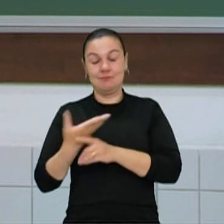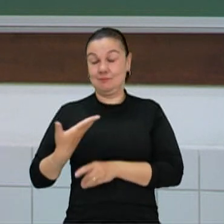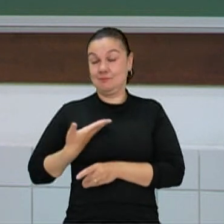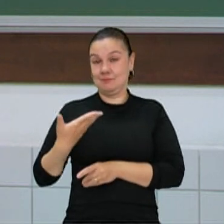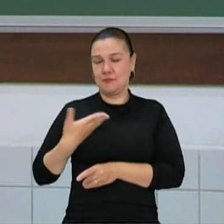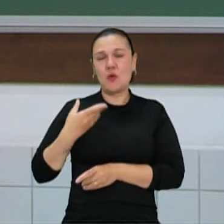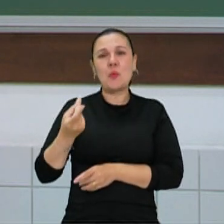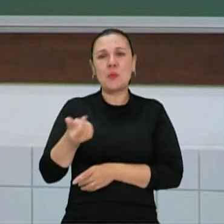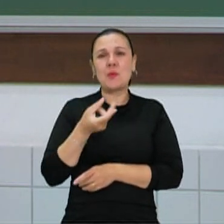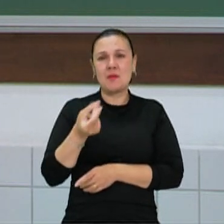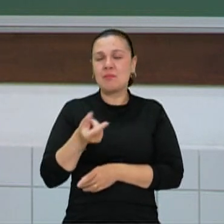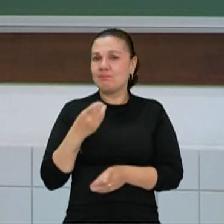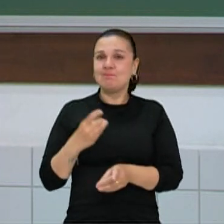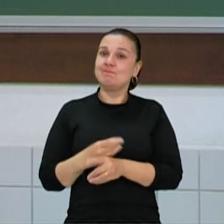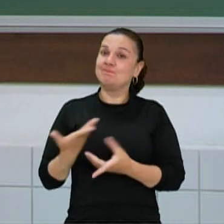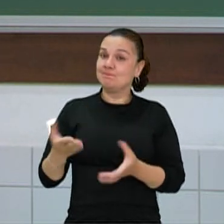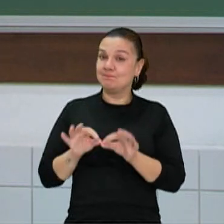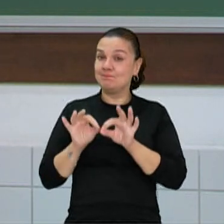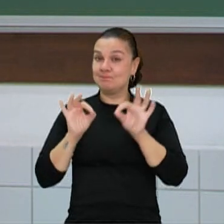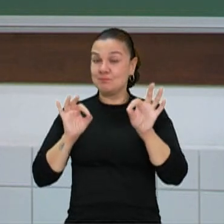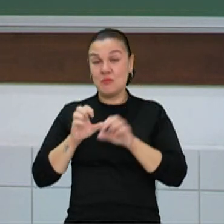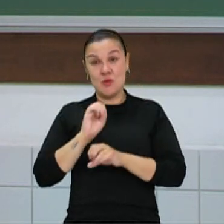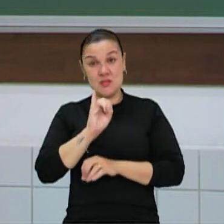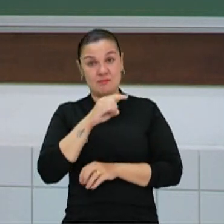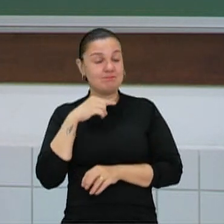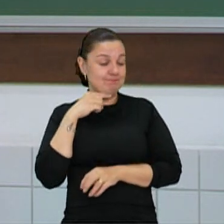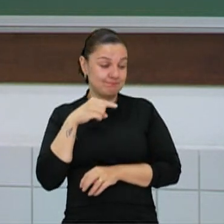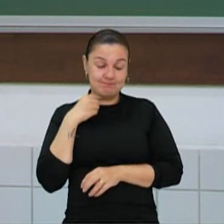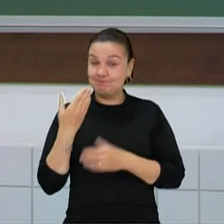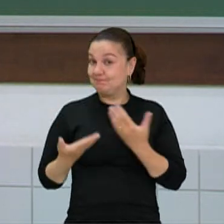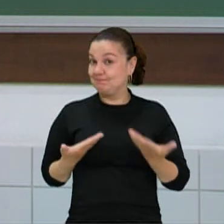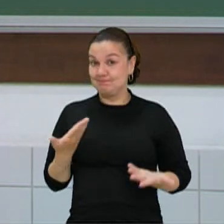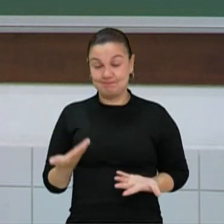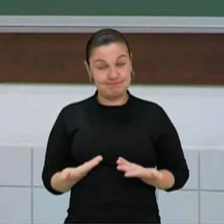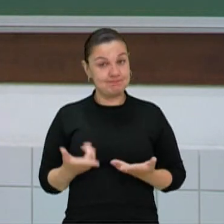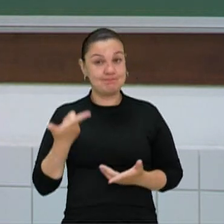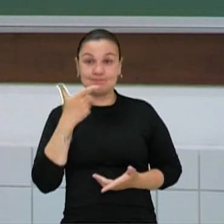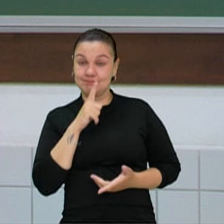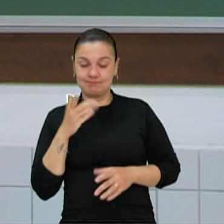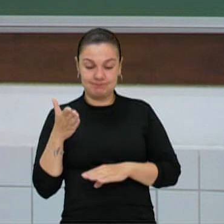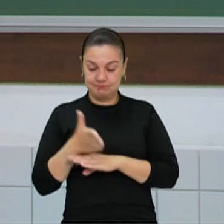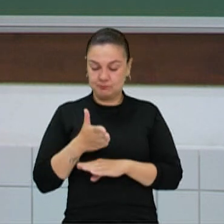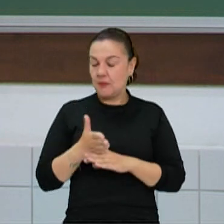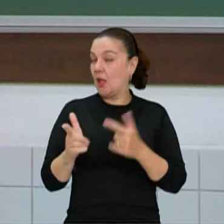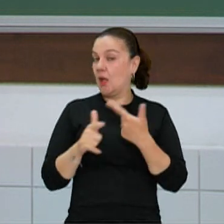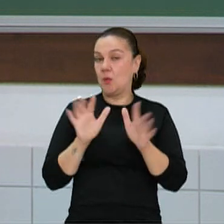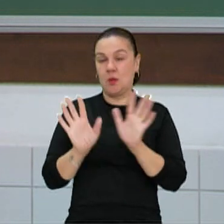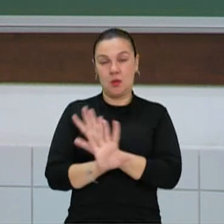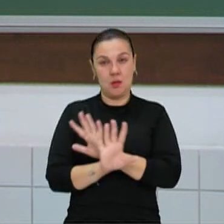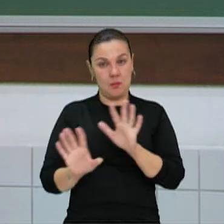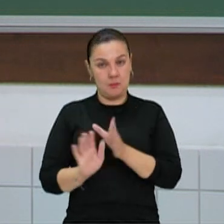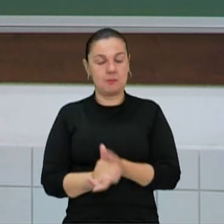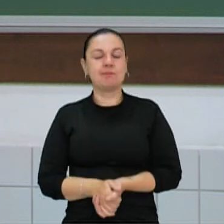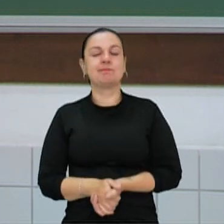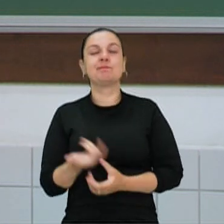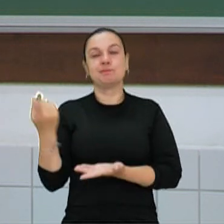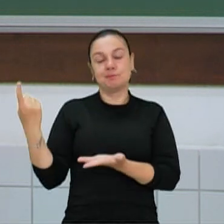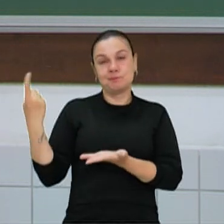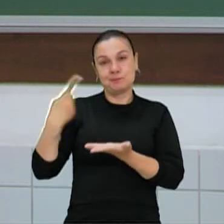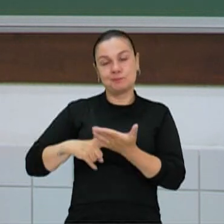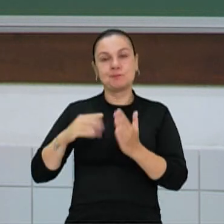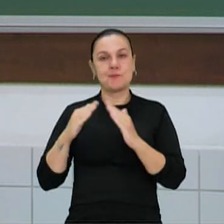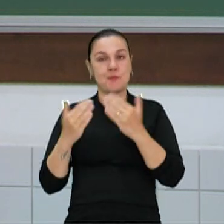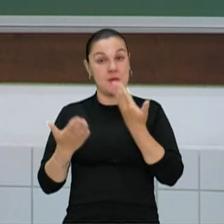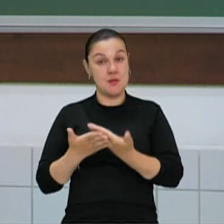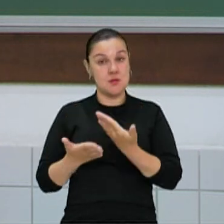longe um do outro, né? E se você não tem condições ou não está tendo acesso a isso, não tem problema, gente. Vai lá na sua